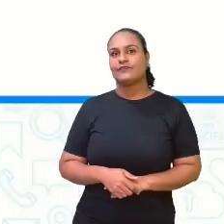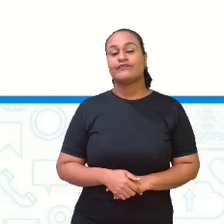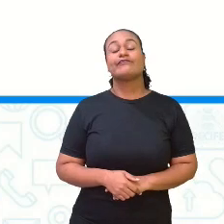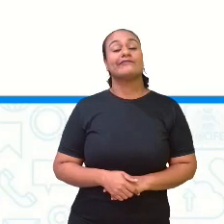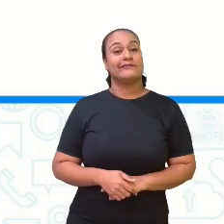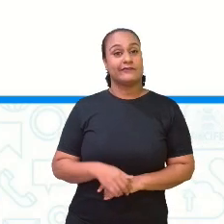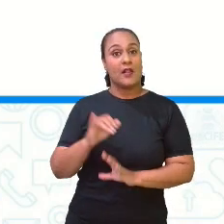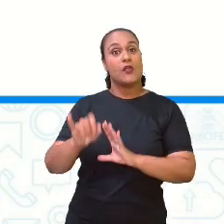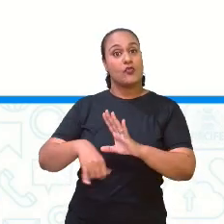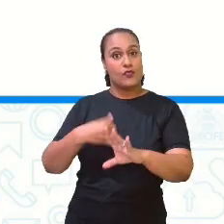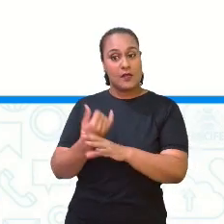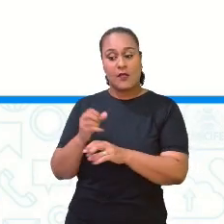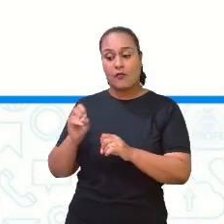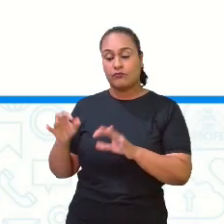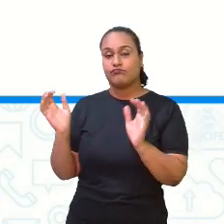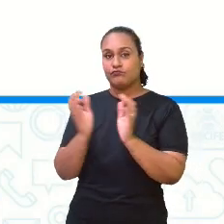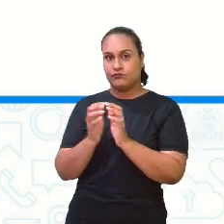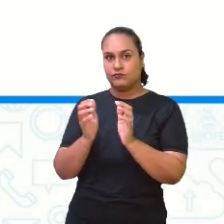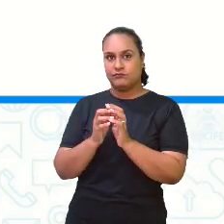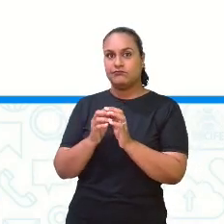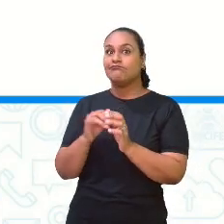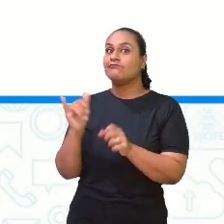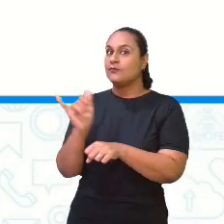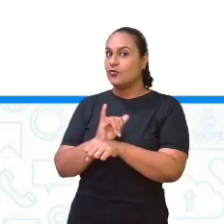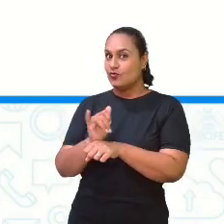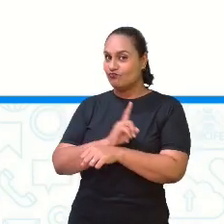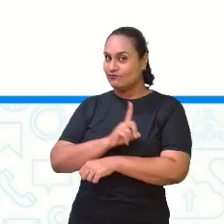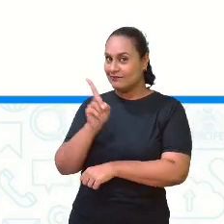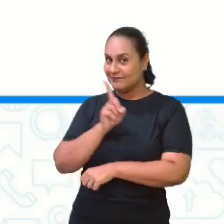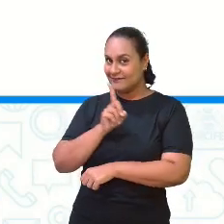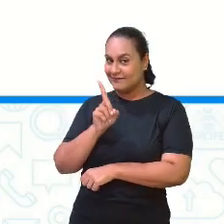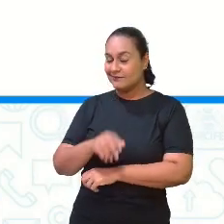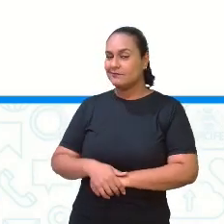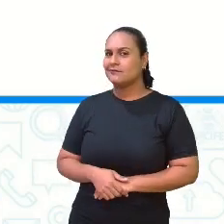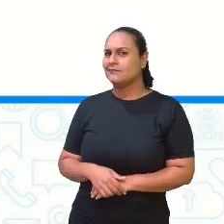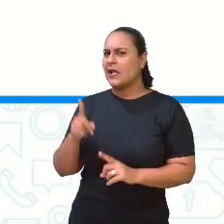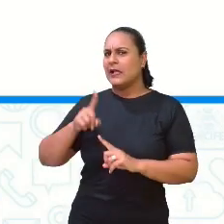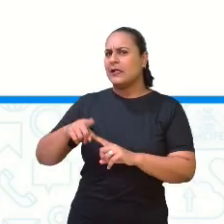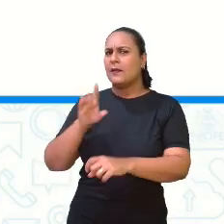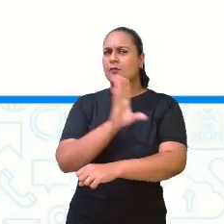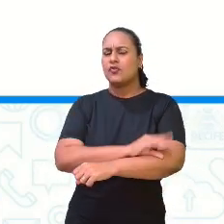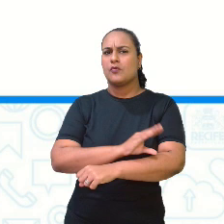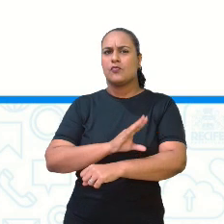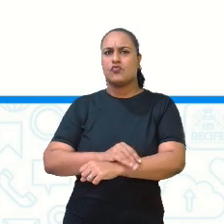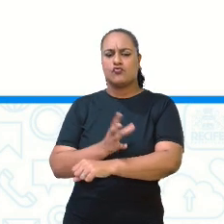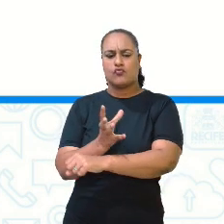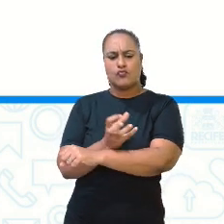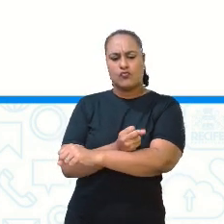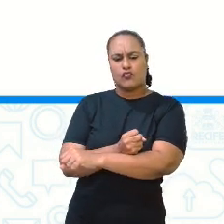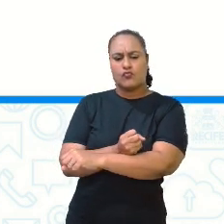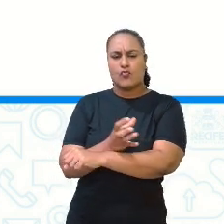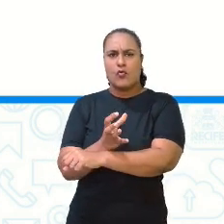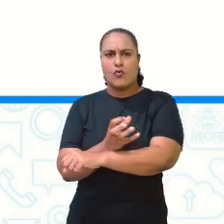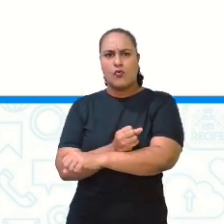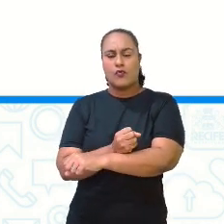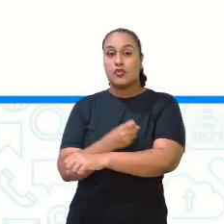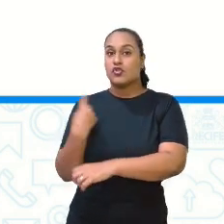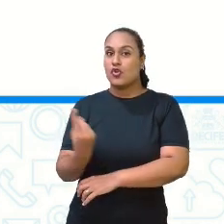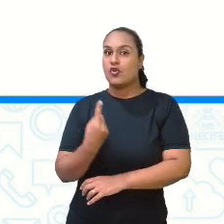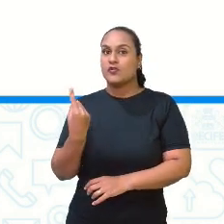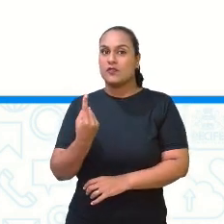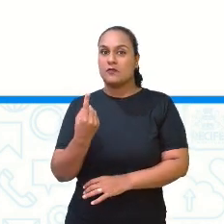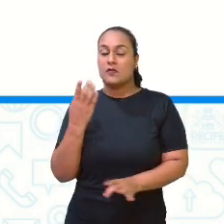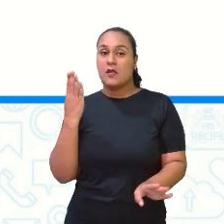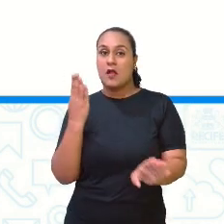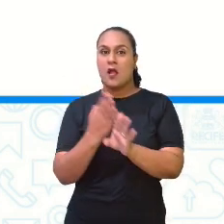no canal do Educa Recife, lá no YouTube, tá? Que tipo de músculo tem contração involuntária e é